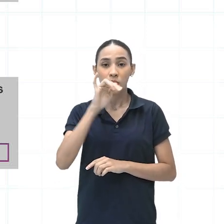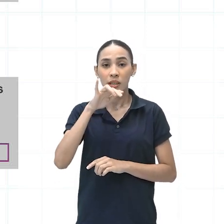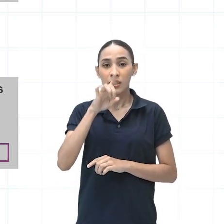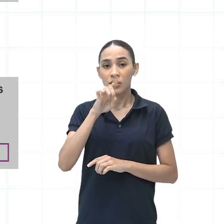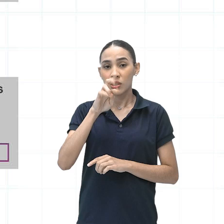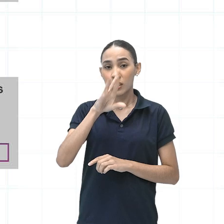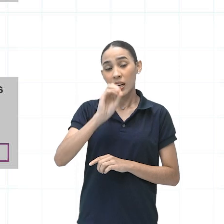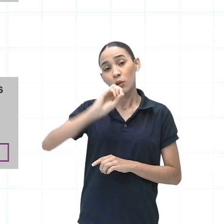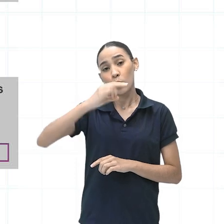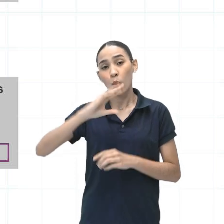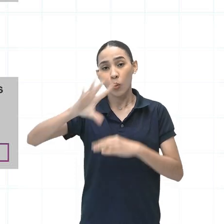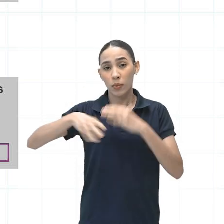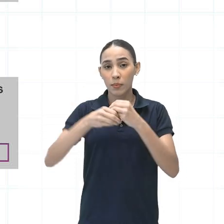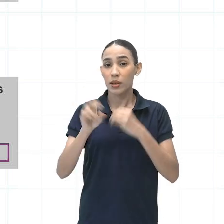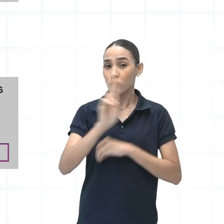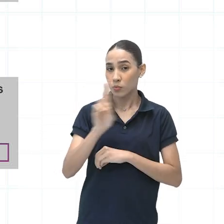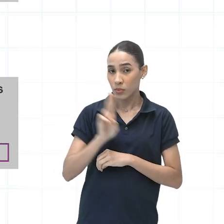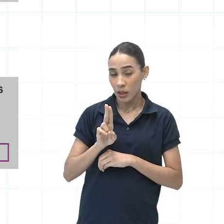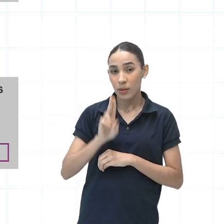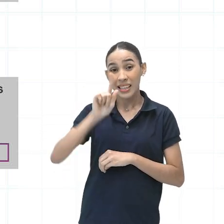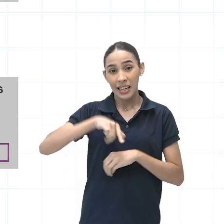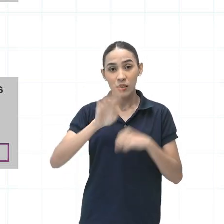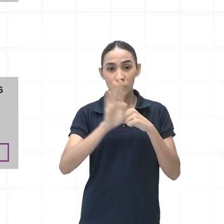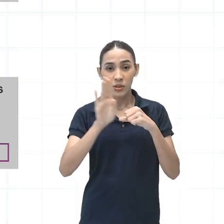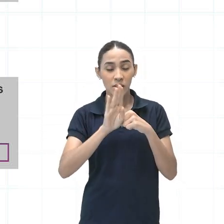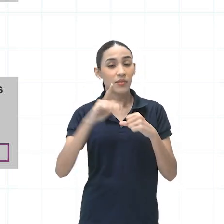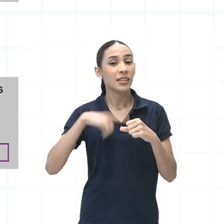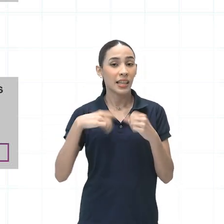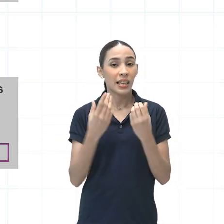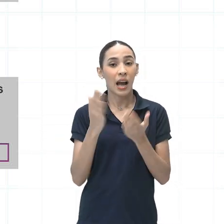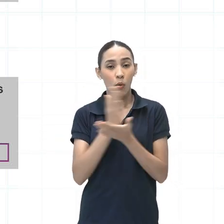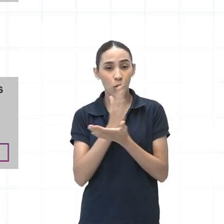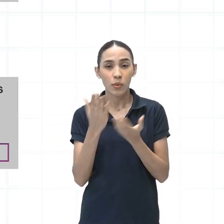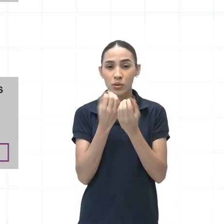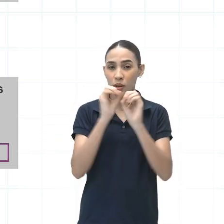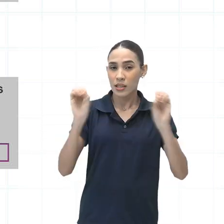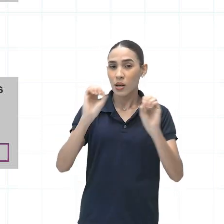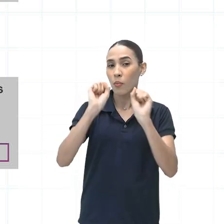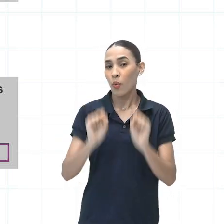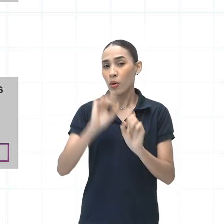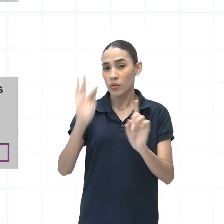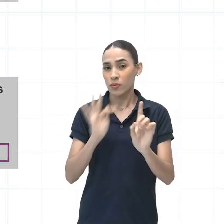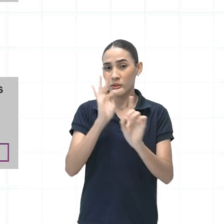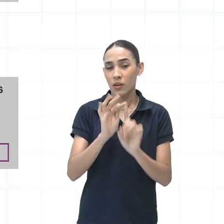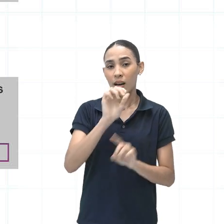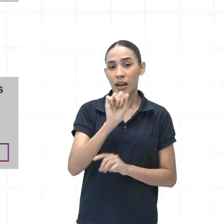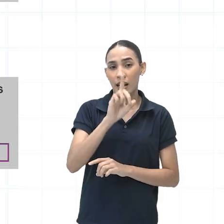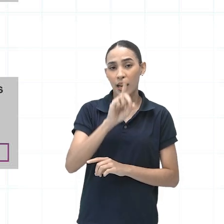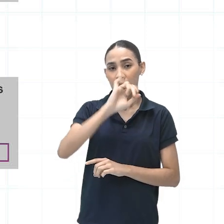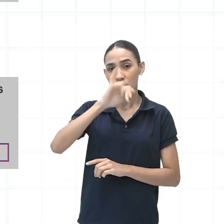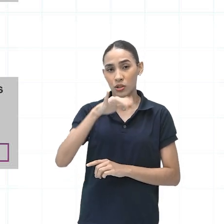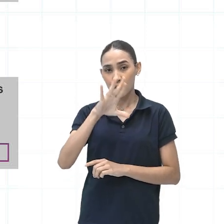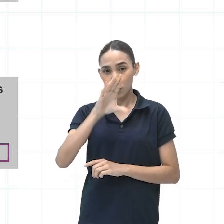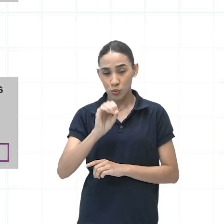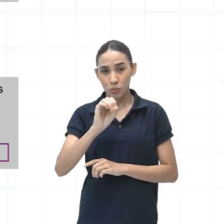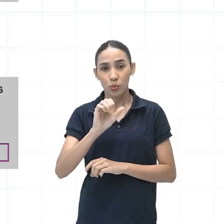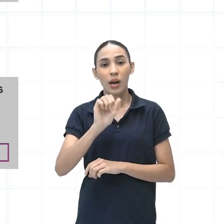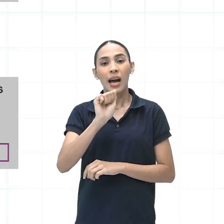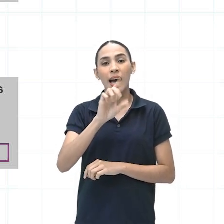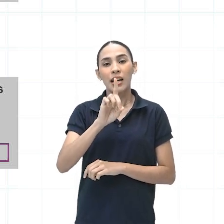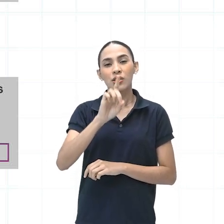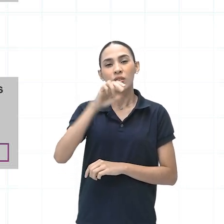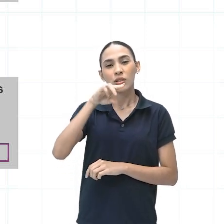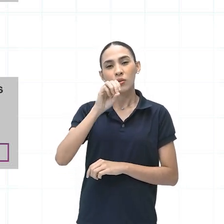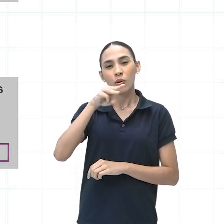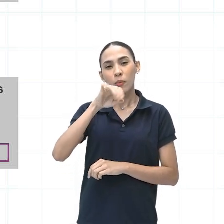são as substantivas. Temos algumas orações que podem exercer funções de adjunto adnominal, nós chamamos isso de adjetivas,